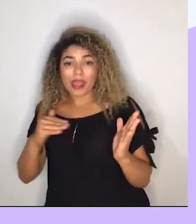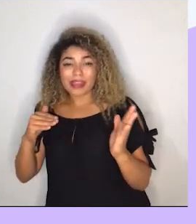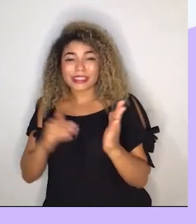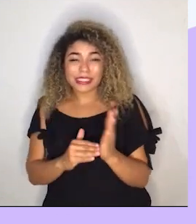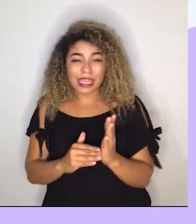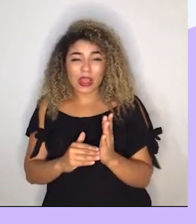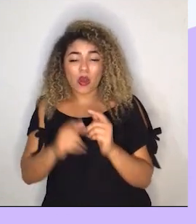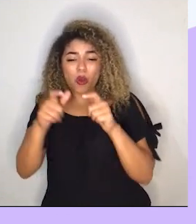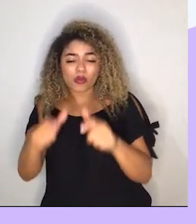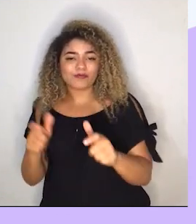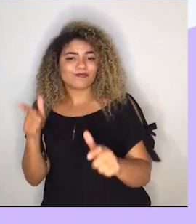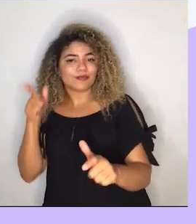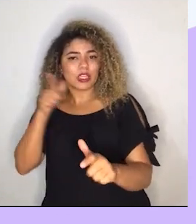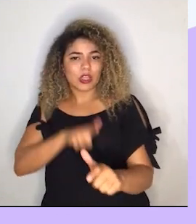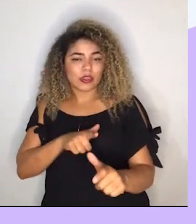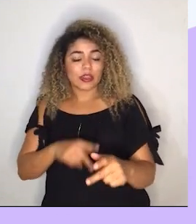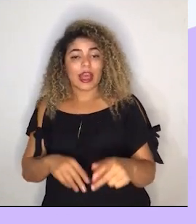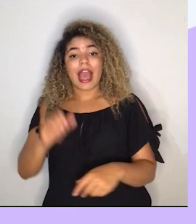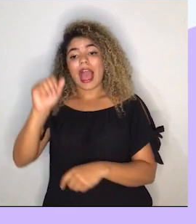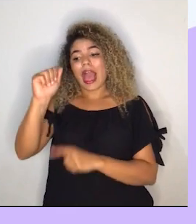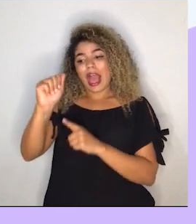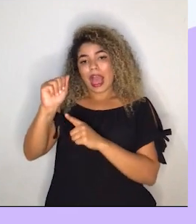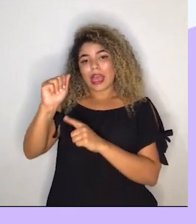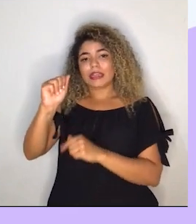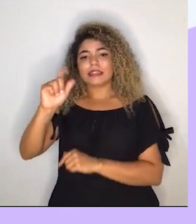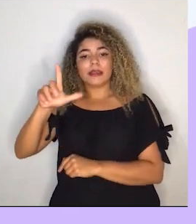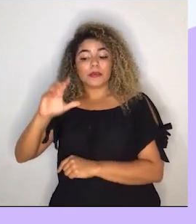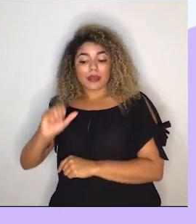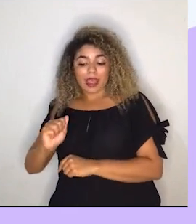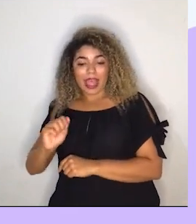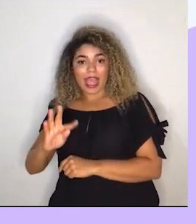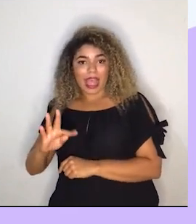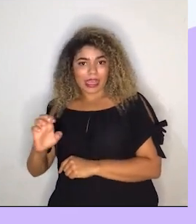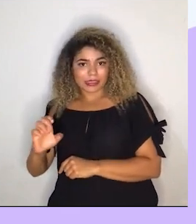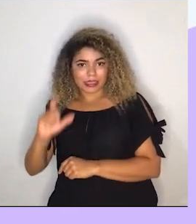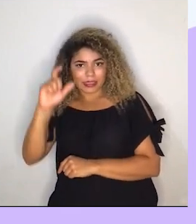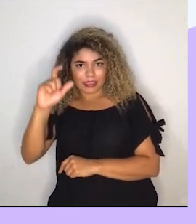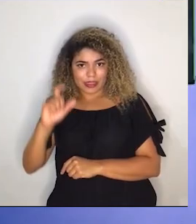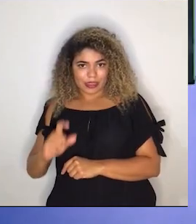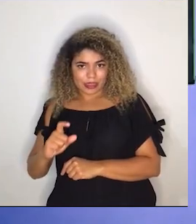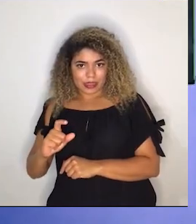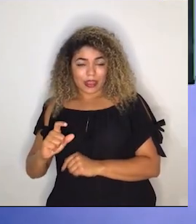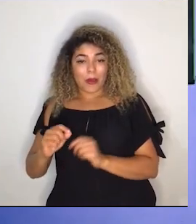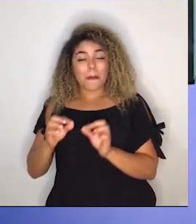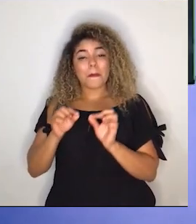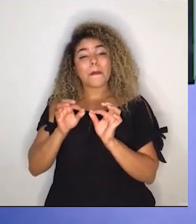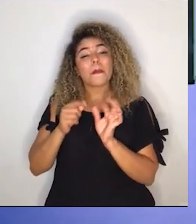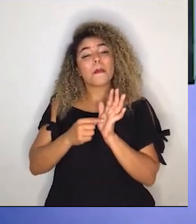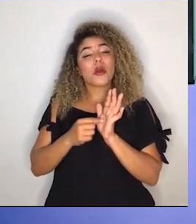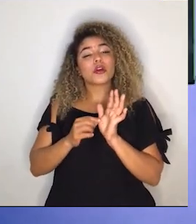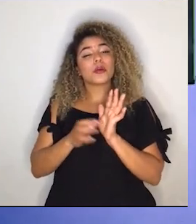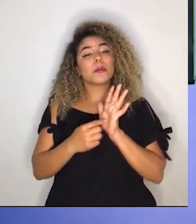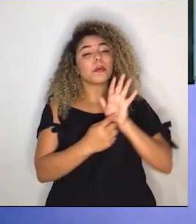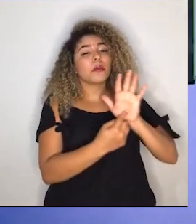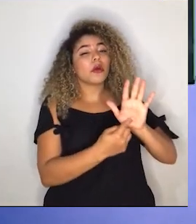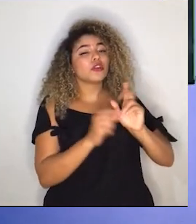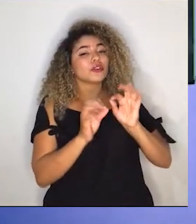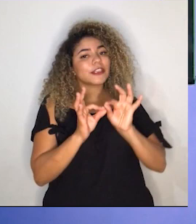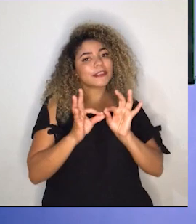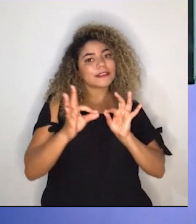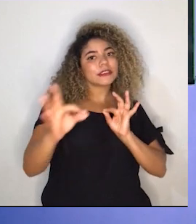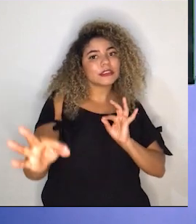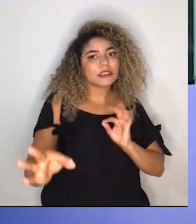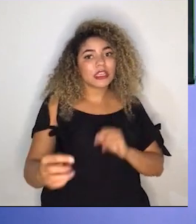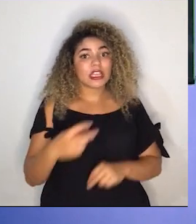onde conseguiu. Temos aí a preposição a e a preposição até, indicando a distância.